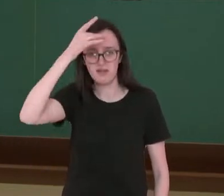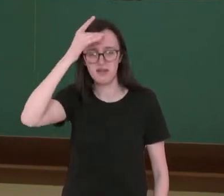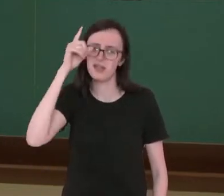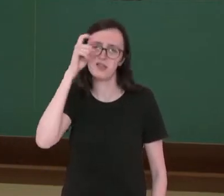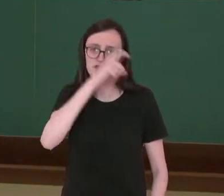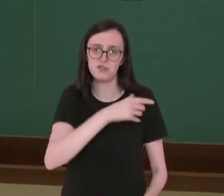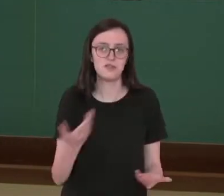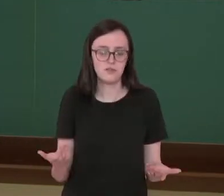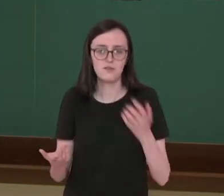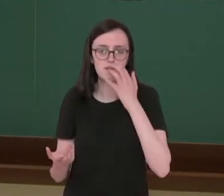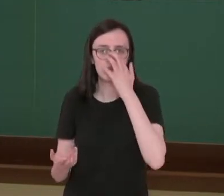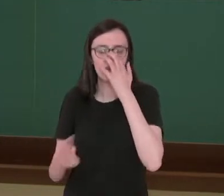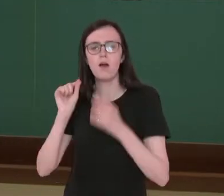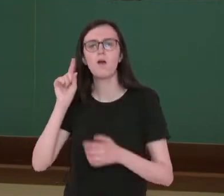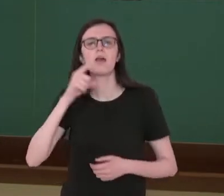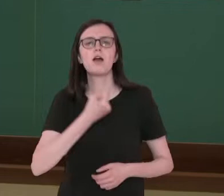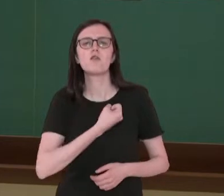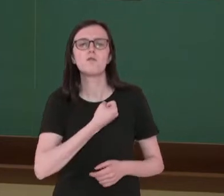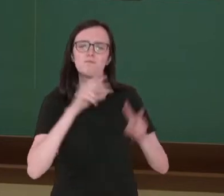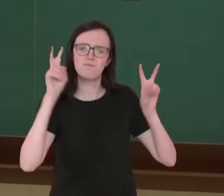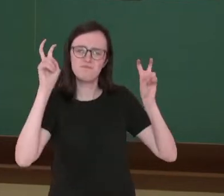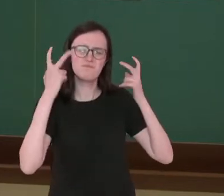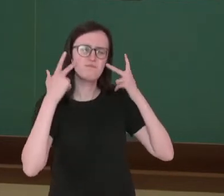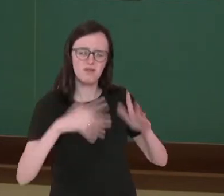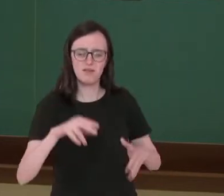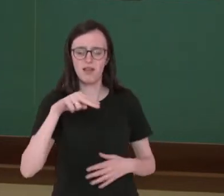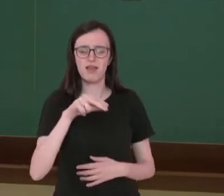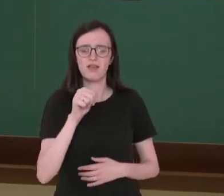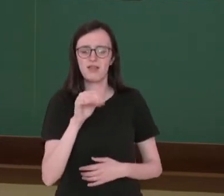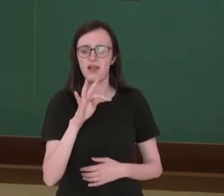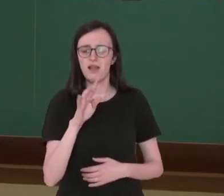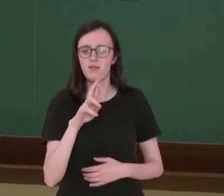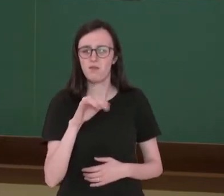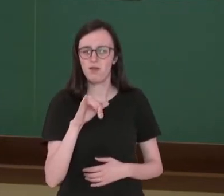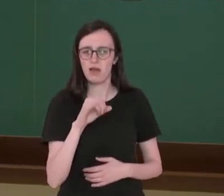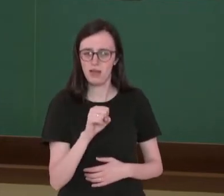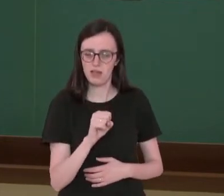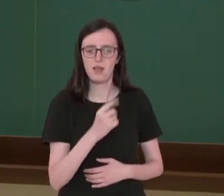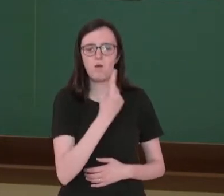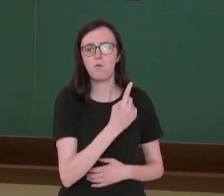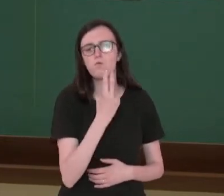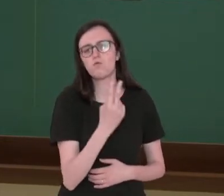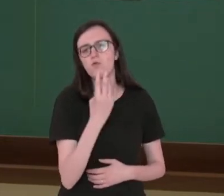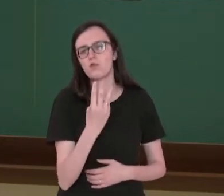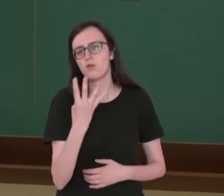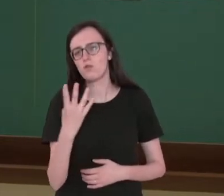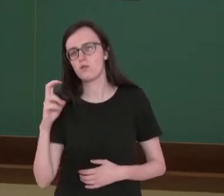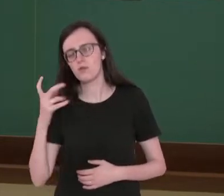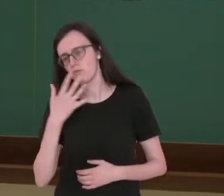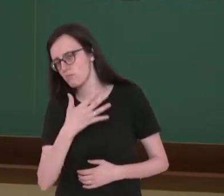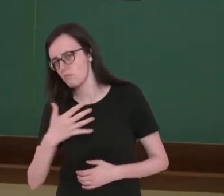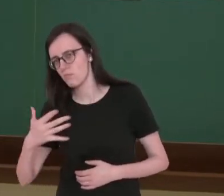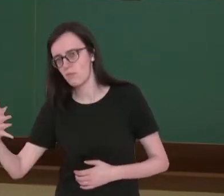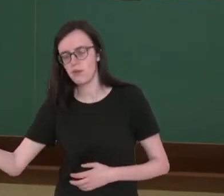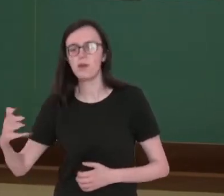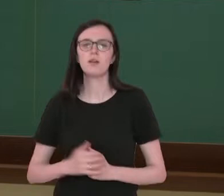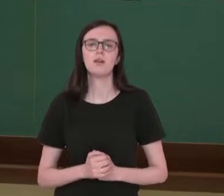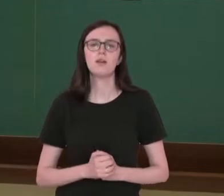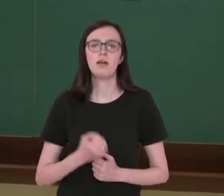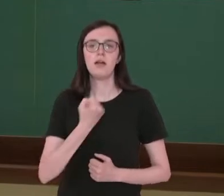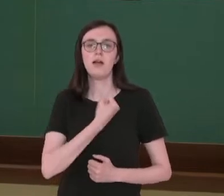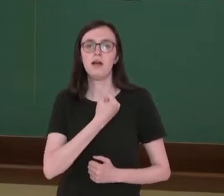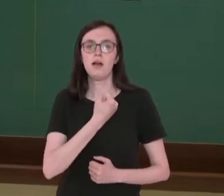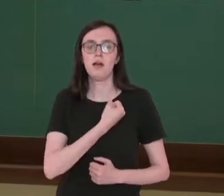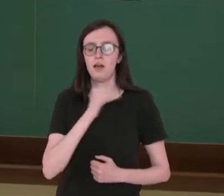que é números naturais? São aqueles que a gente aprendeu, né? 1, 2, 3, 4, 5 e assim sucessivamente. Os